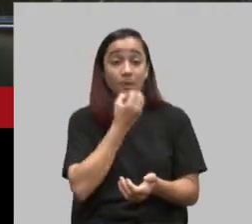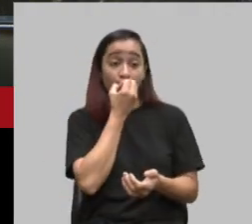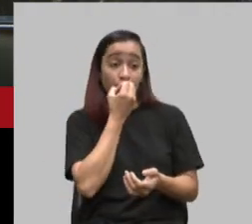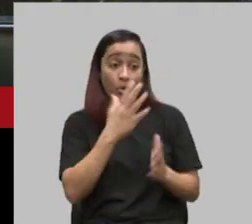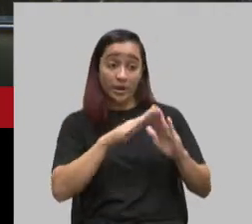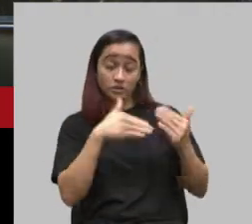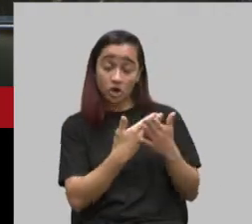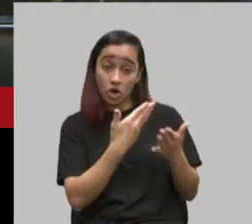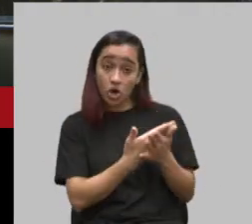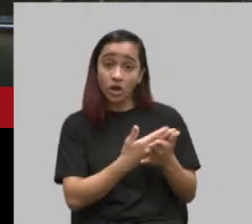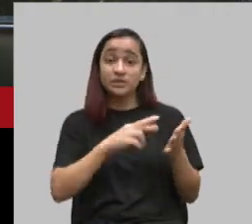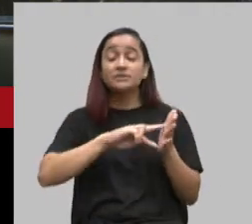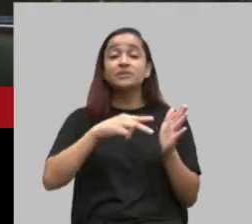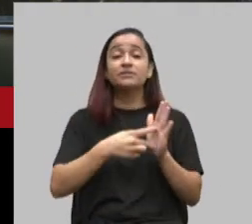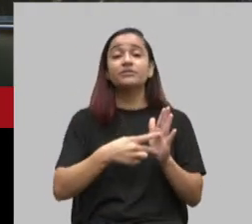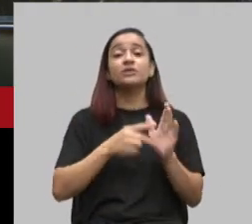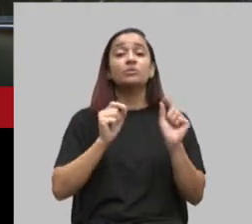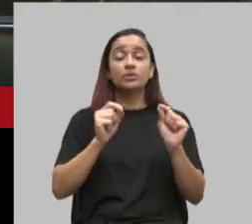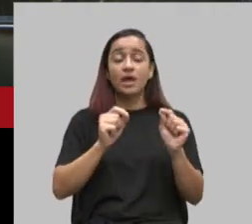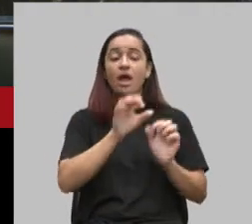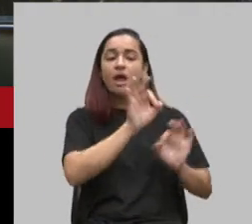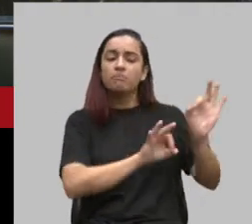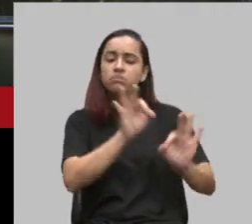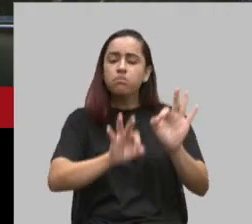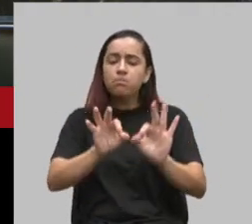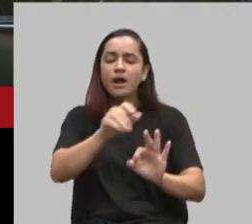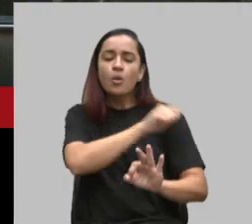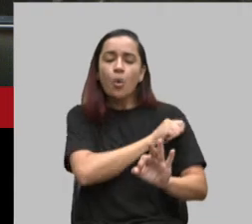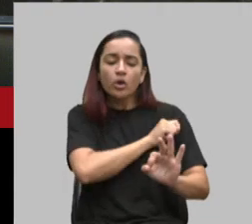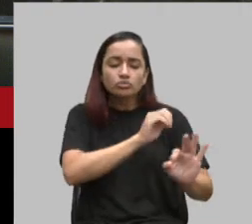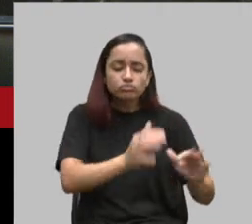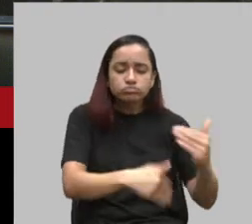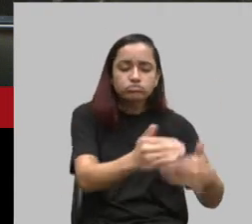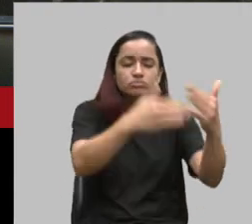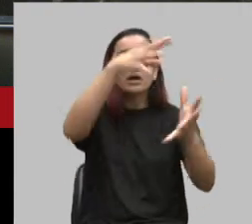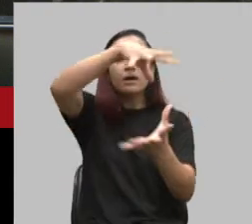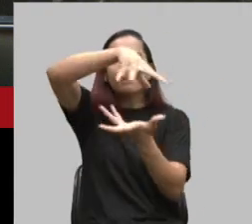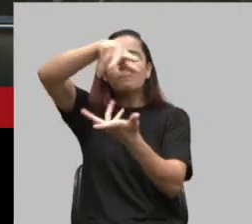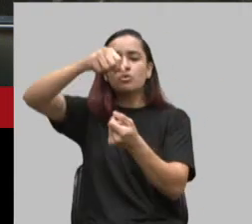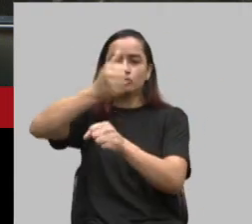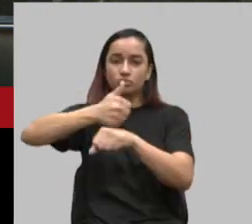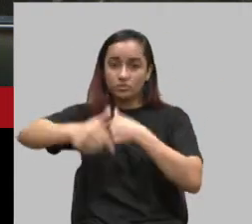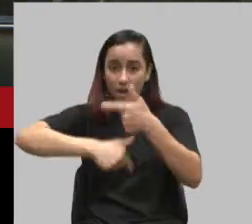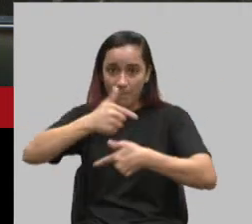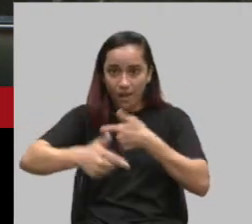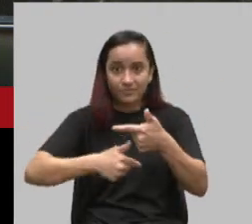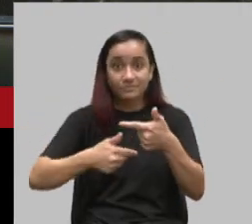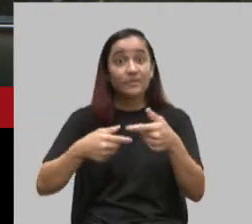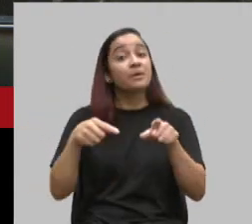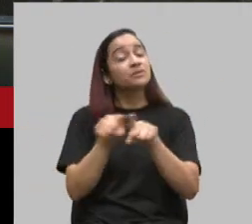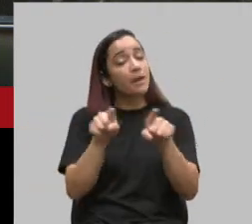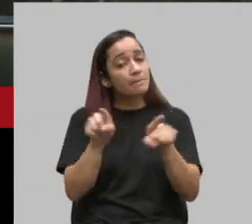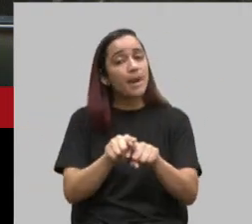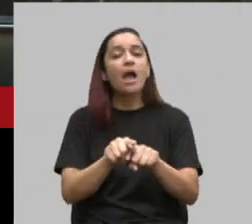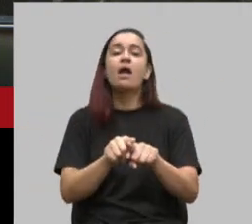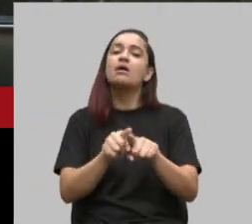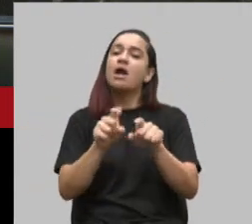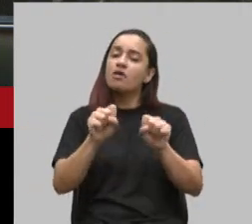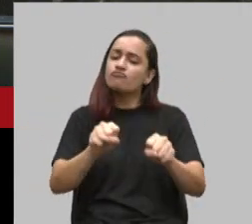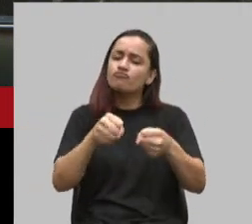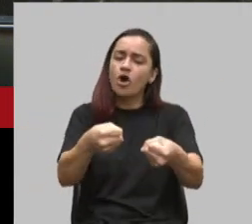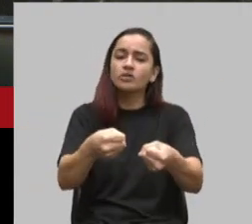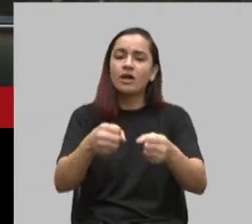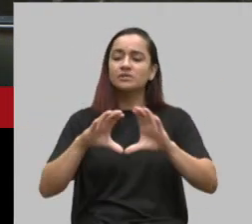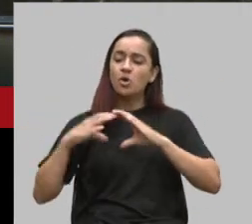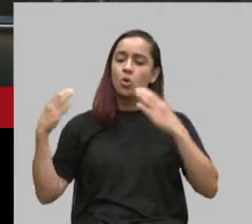aquela que prepara o estudante para ter sucesso no mundo do trabalho mas é também aquela que fortalece os laços da comunidade